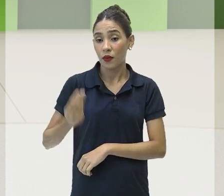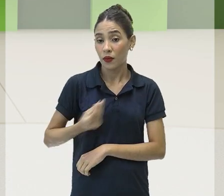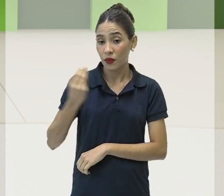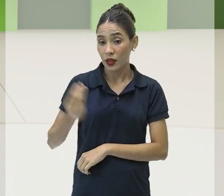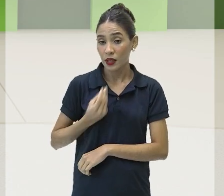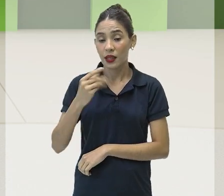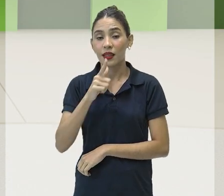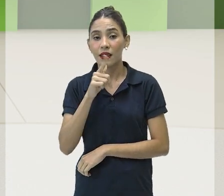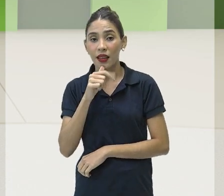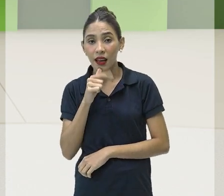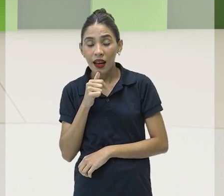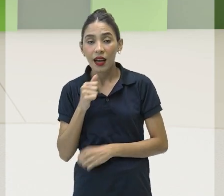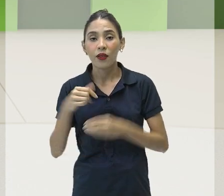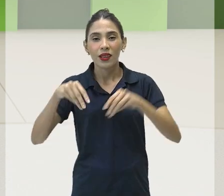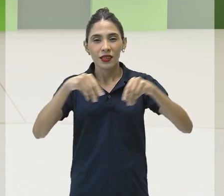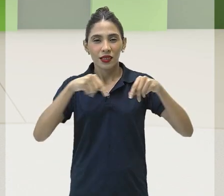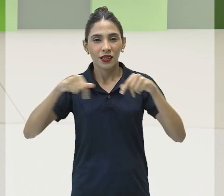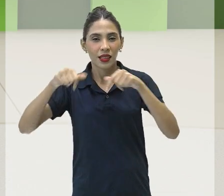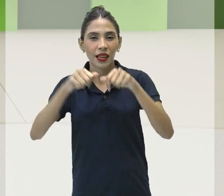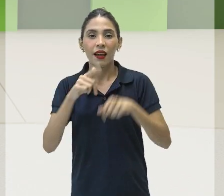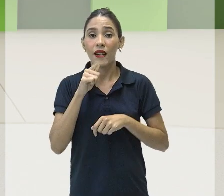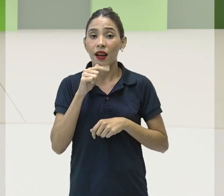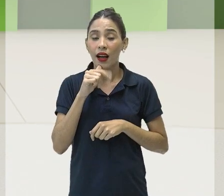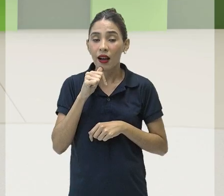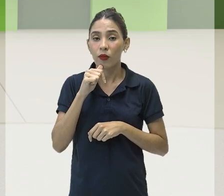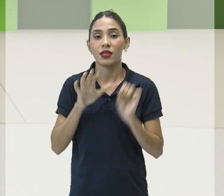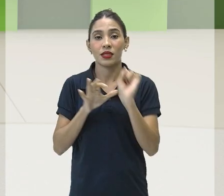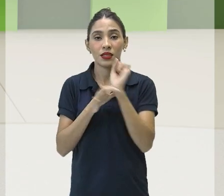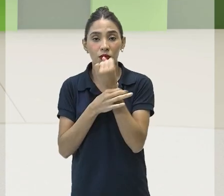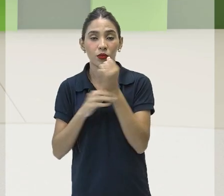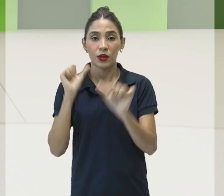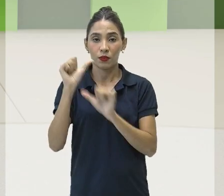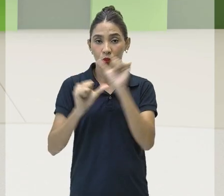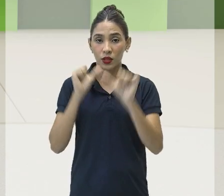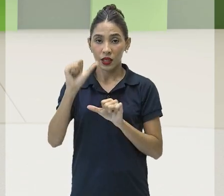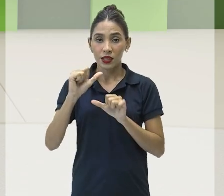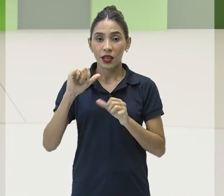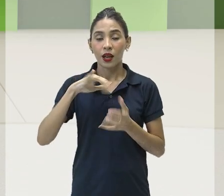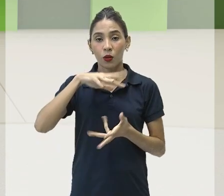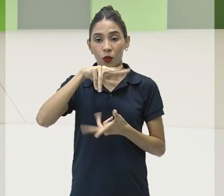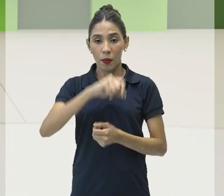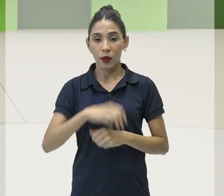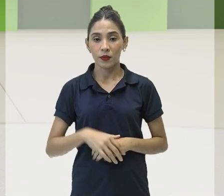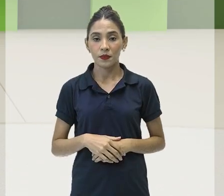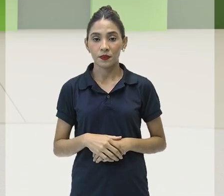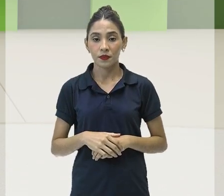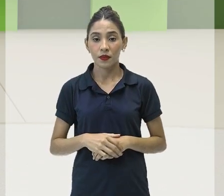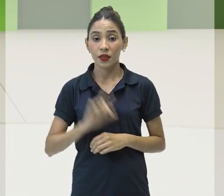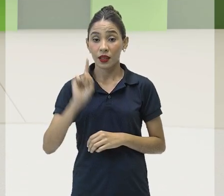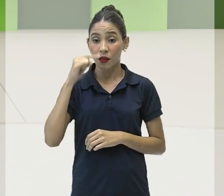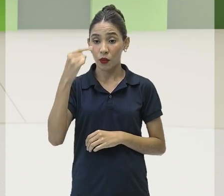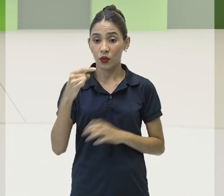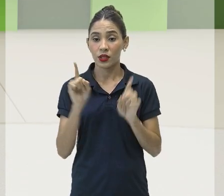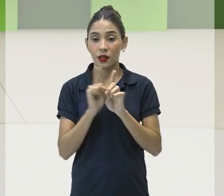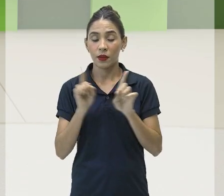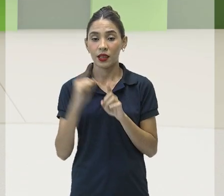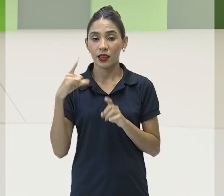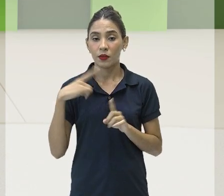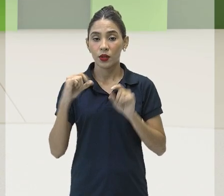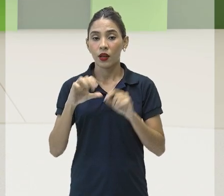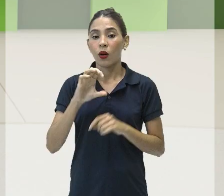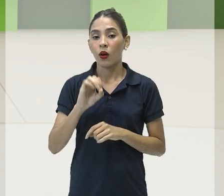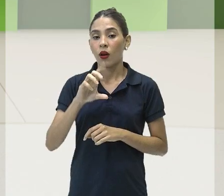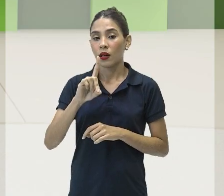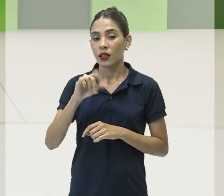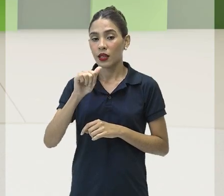a vida na terra, a água potável e a ação contra a mudança global. Em seguida, a gente observa os ODS